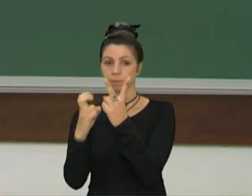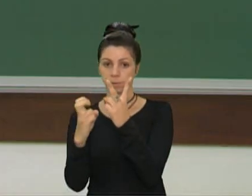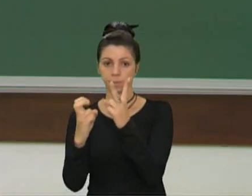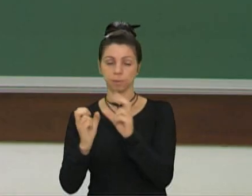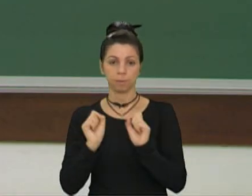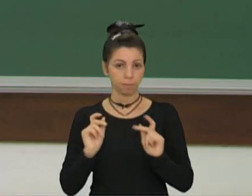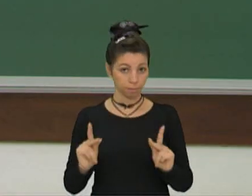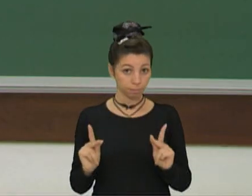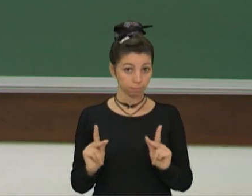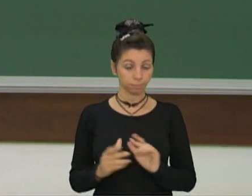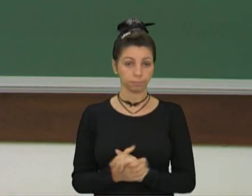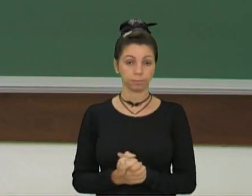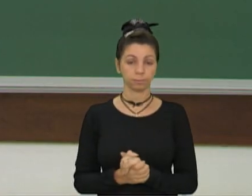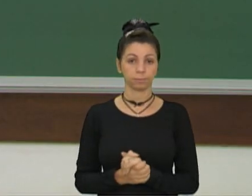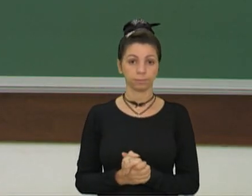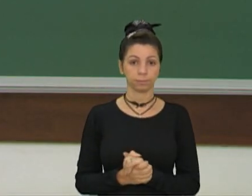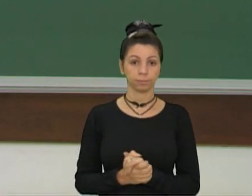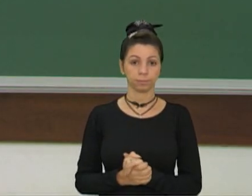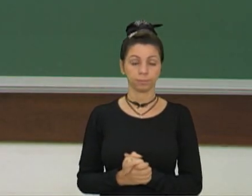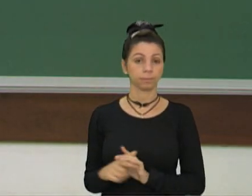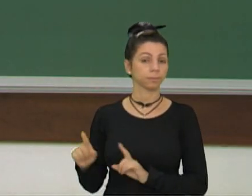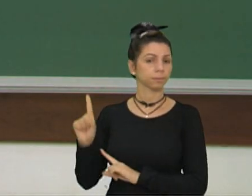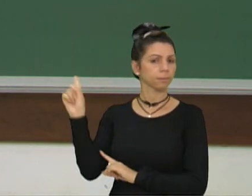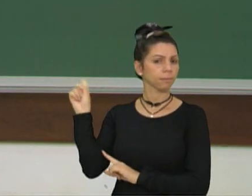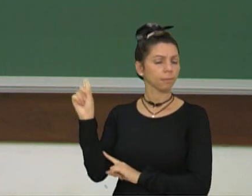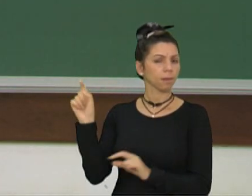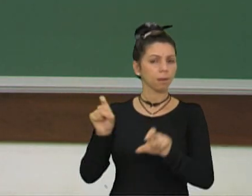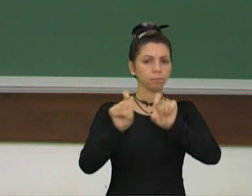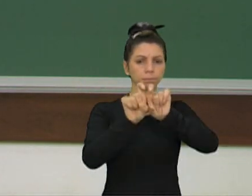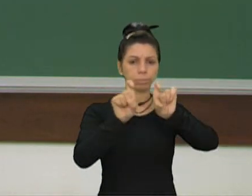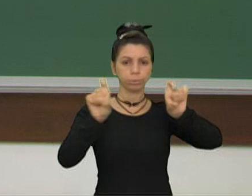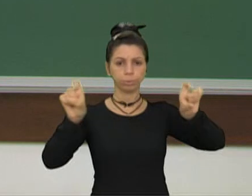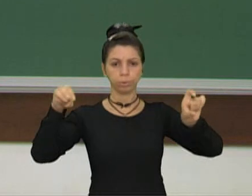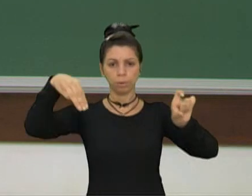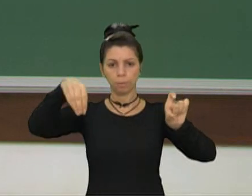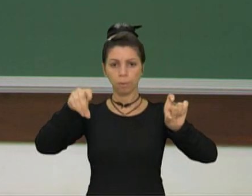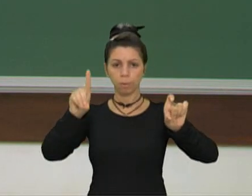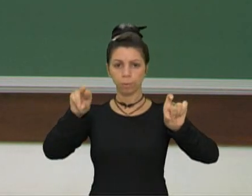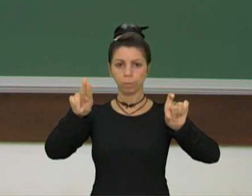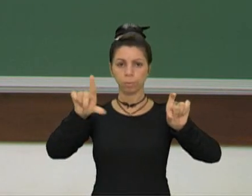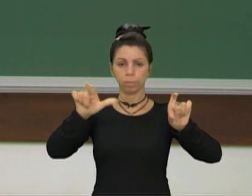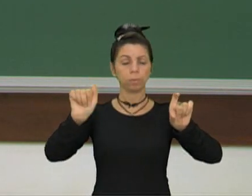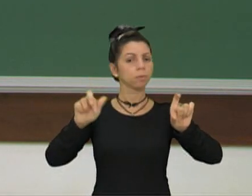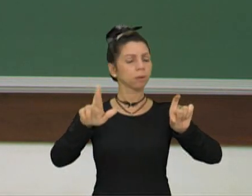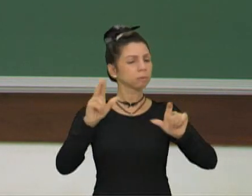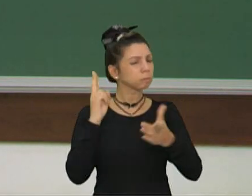Então, essa equação modular, será que sempre ela vai ter resolução?